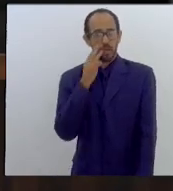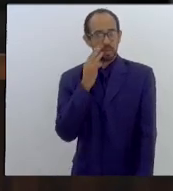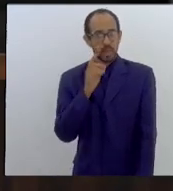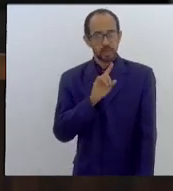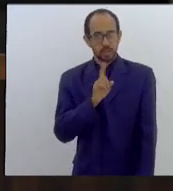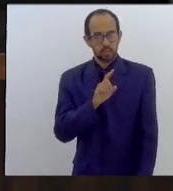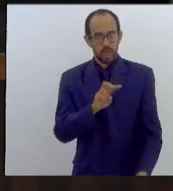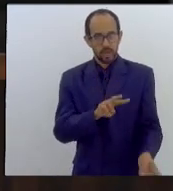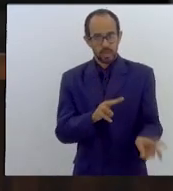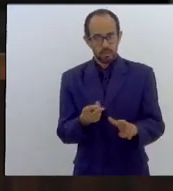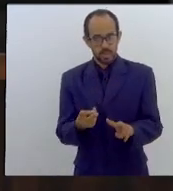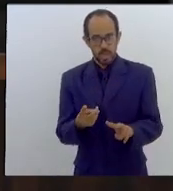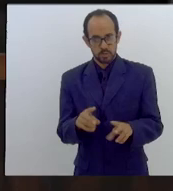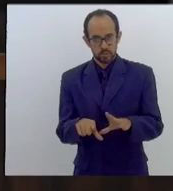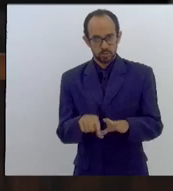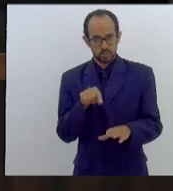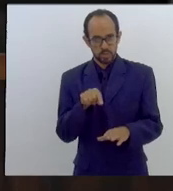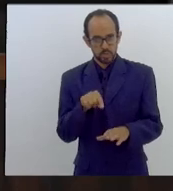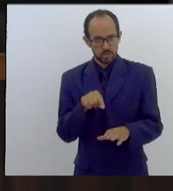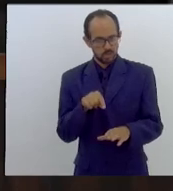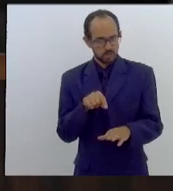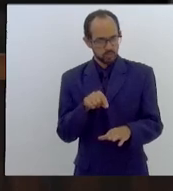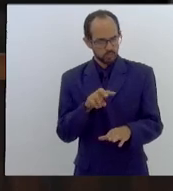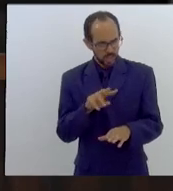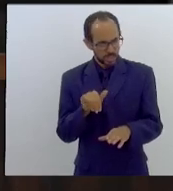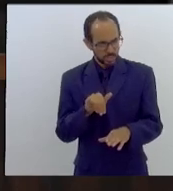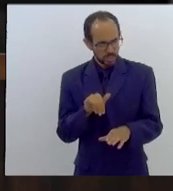né? Vai encaminhar?